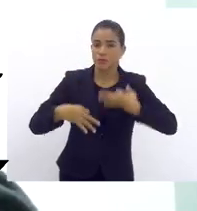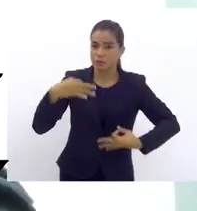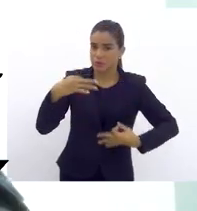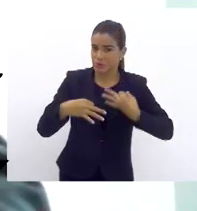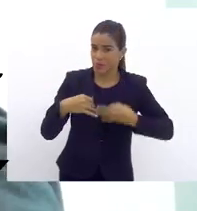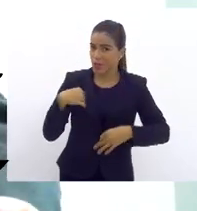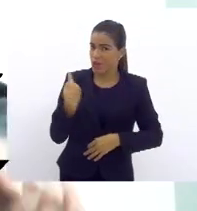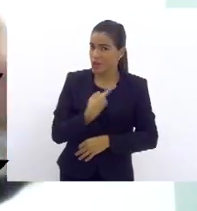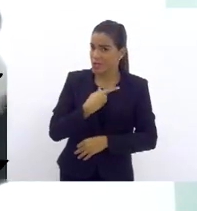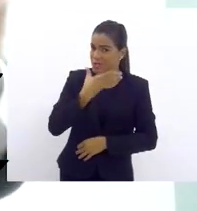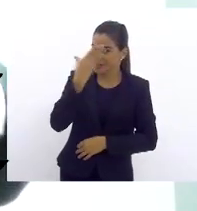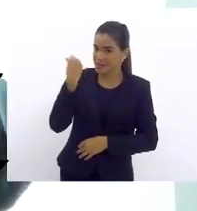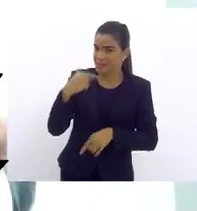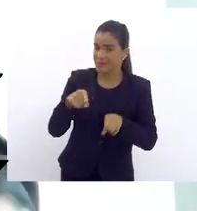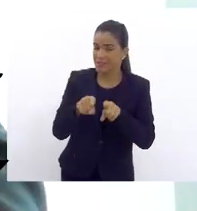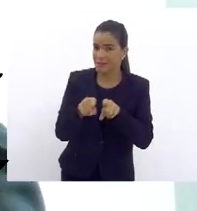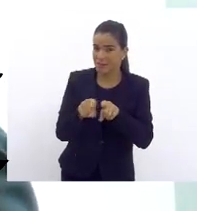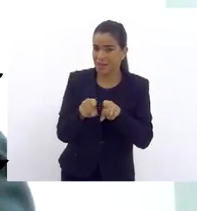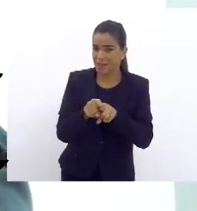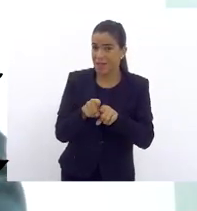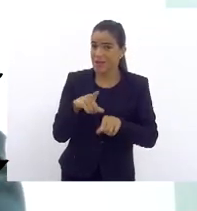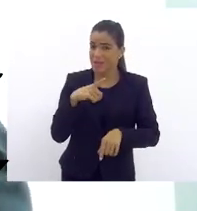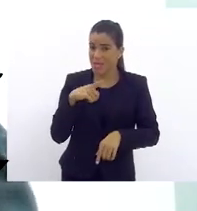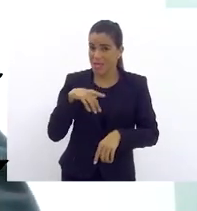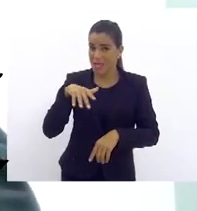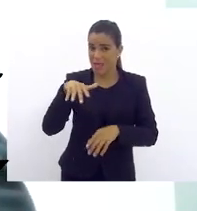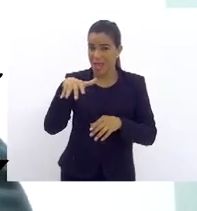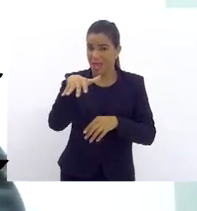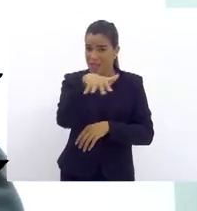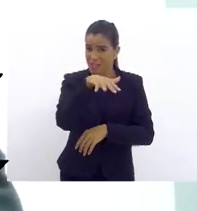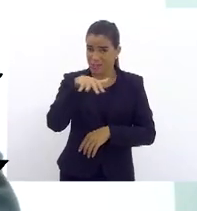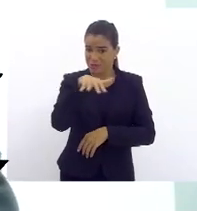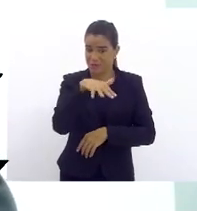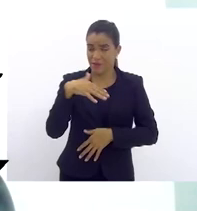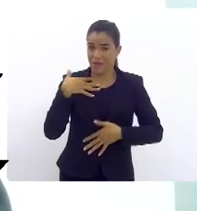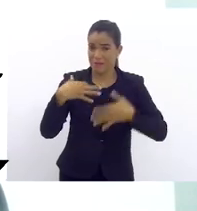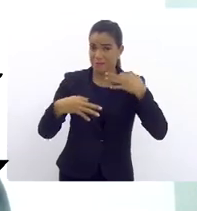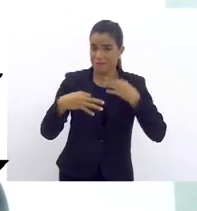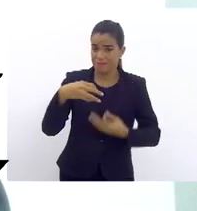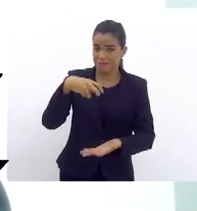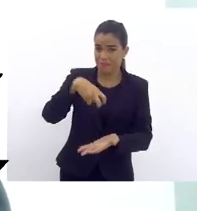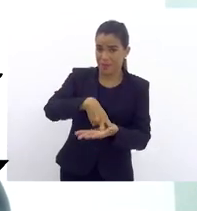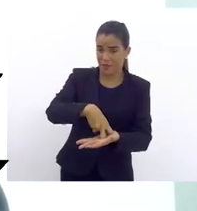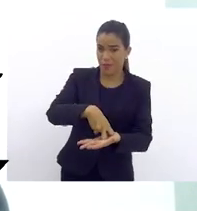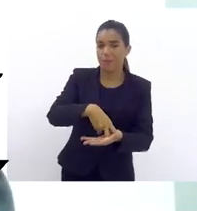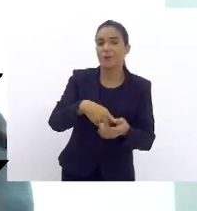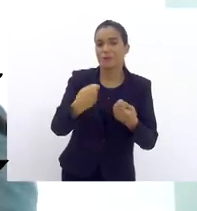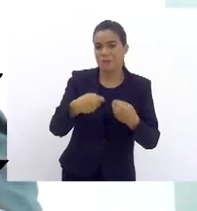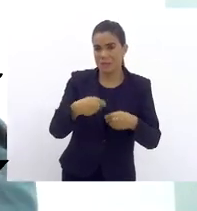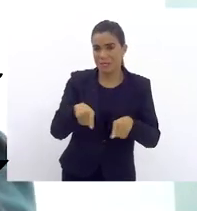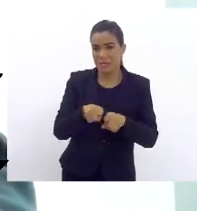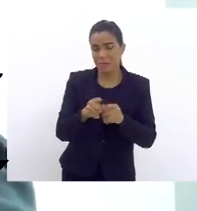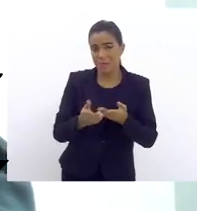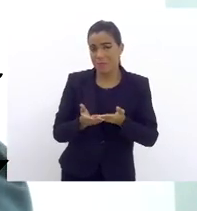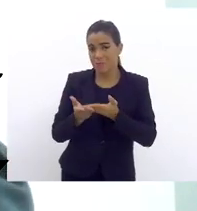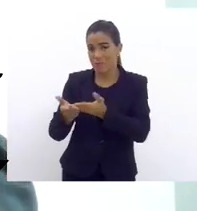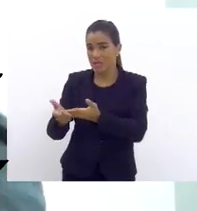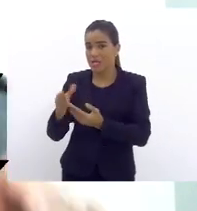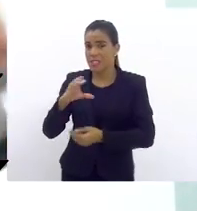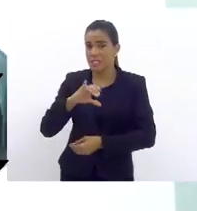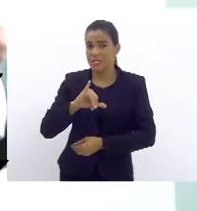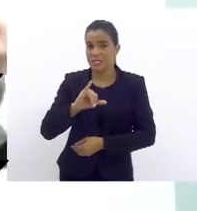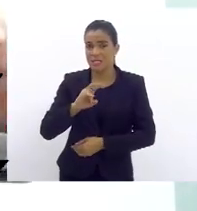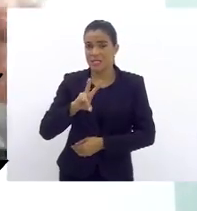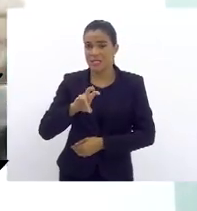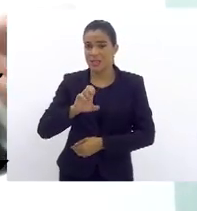esquecemos às vezes além da esfera penal nós temos que começar a caminhar também para esfera Cível um minuto que as férias já vou terminar